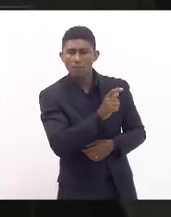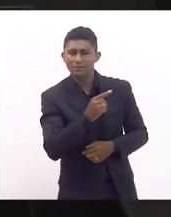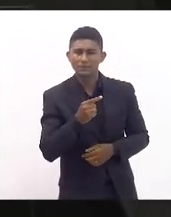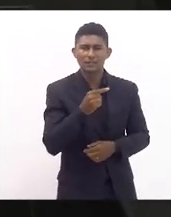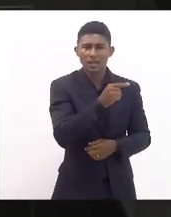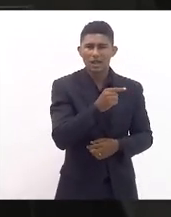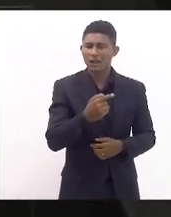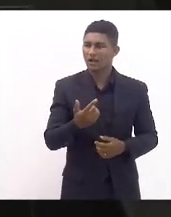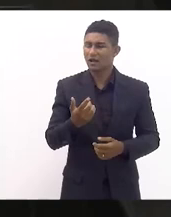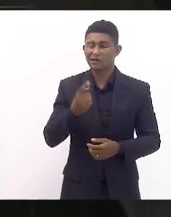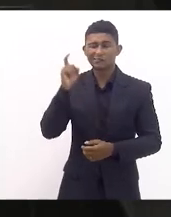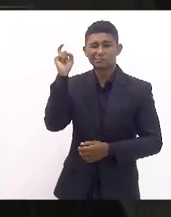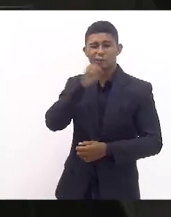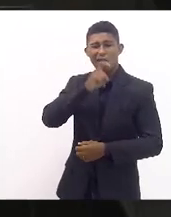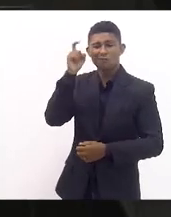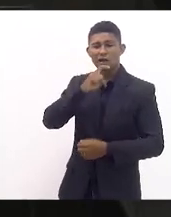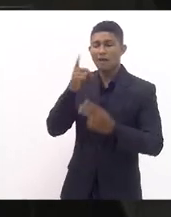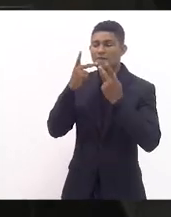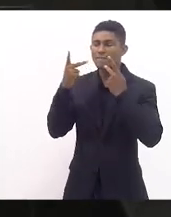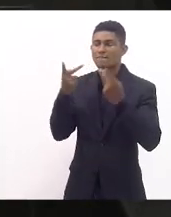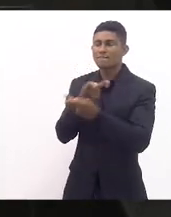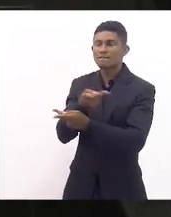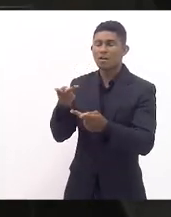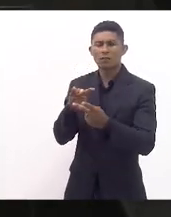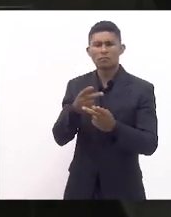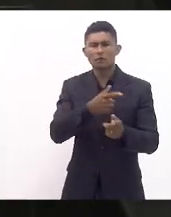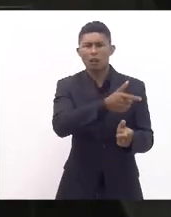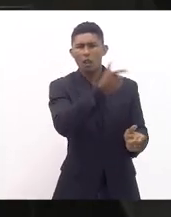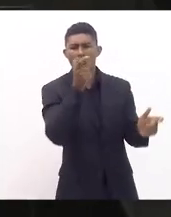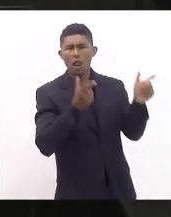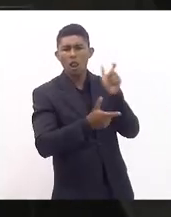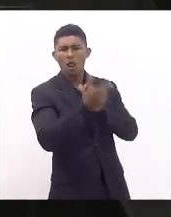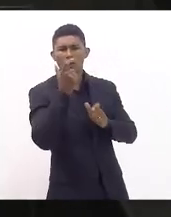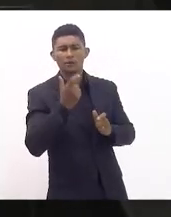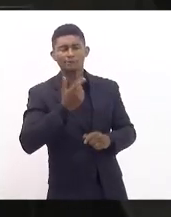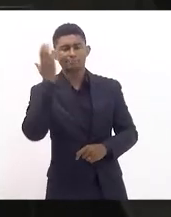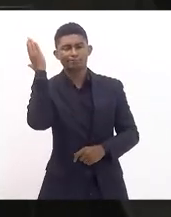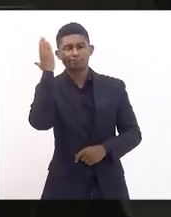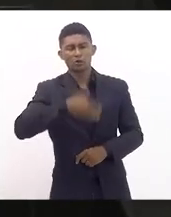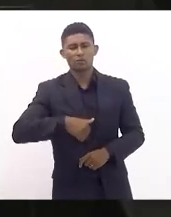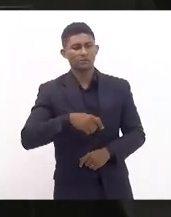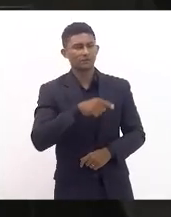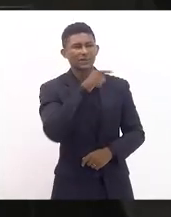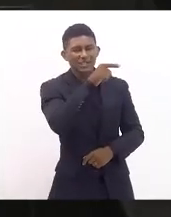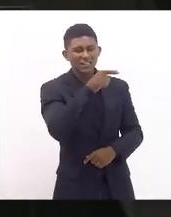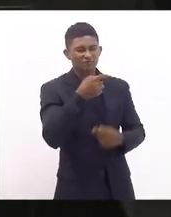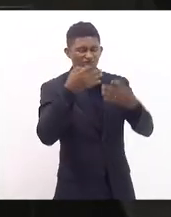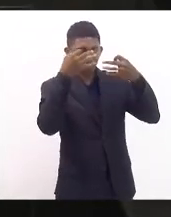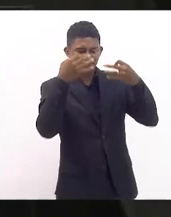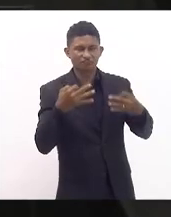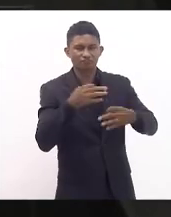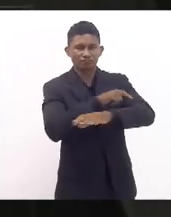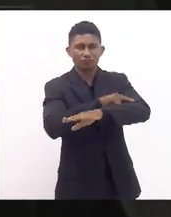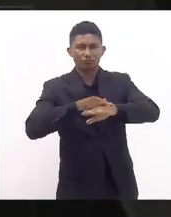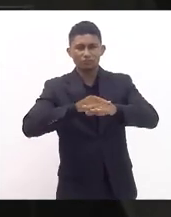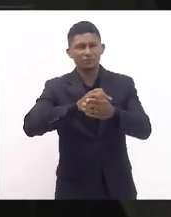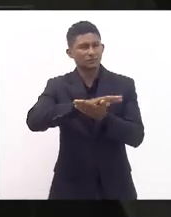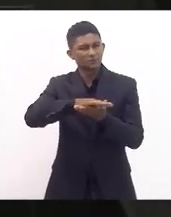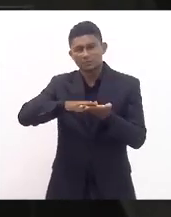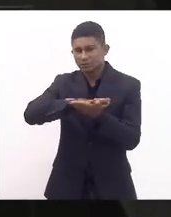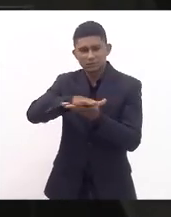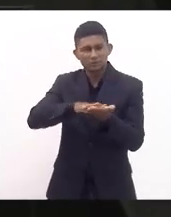indigna, não é? E que demonstra, inclusive, falta de caráter dessa pessoa, ele